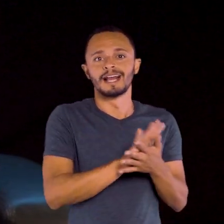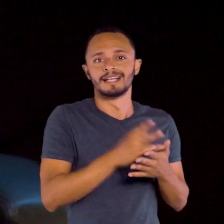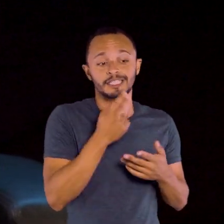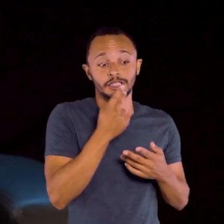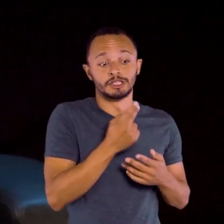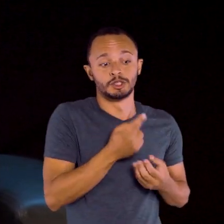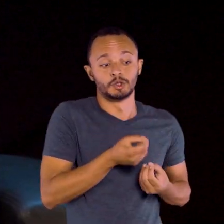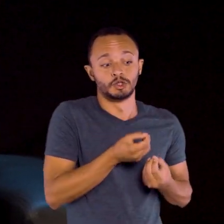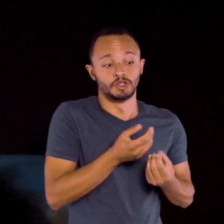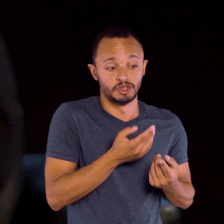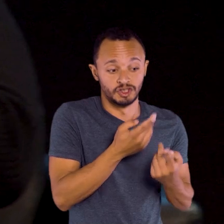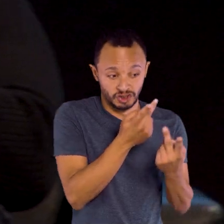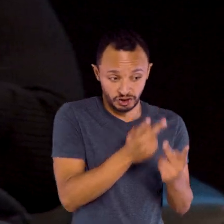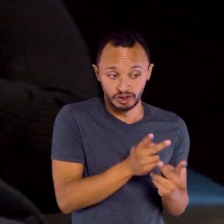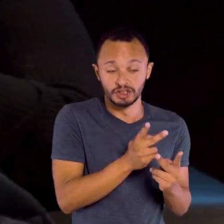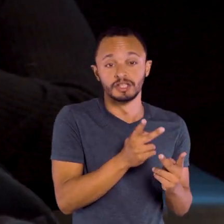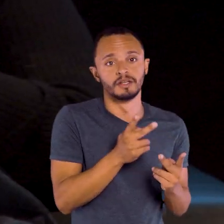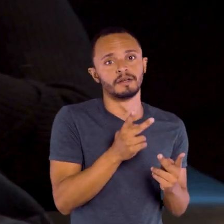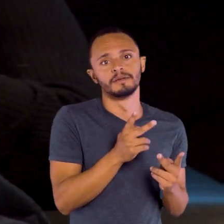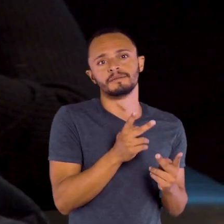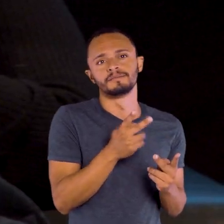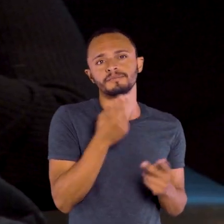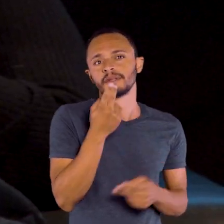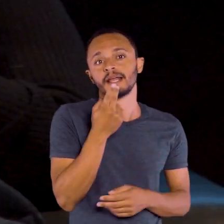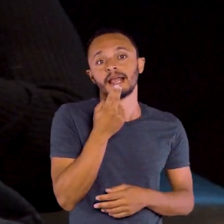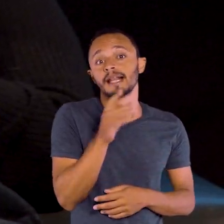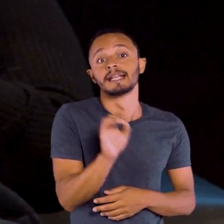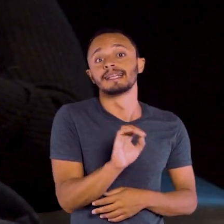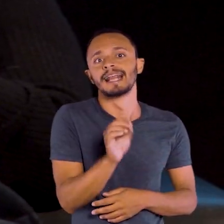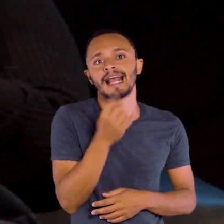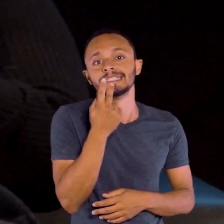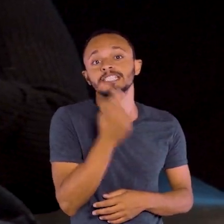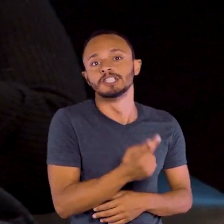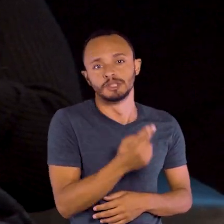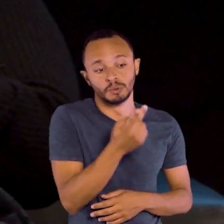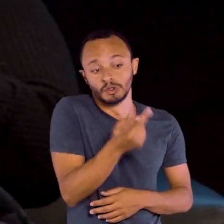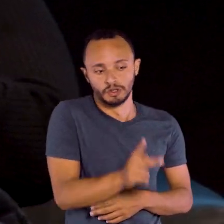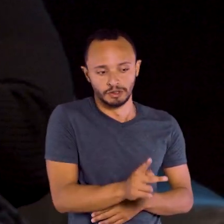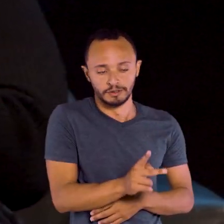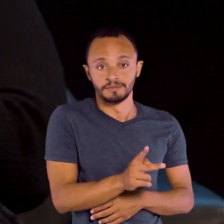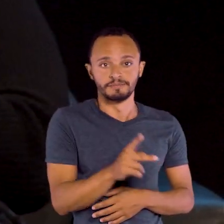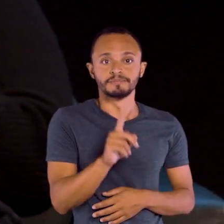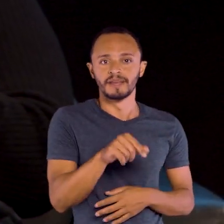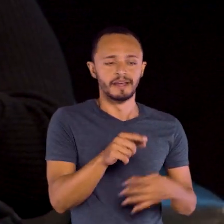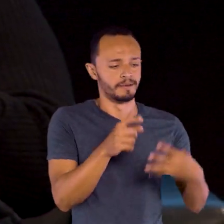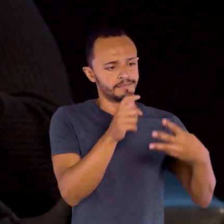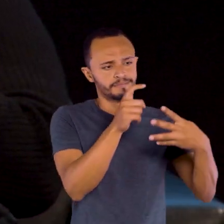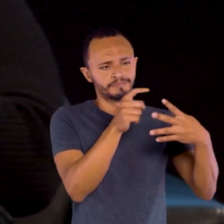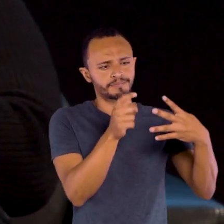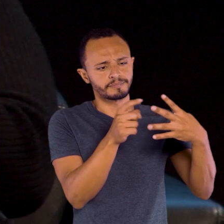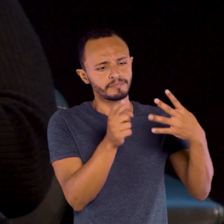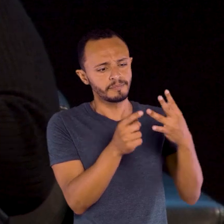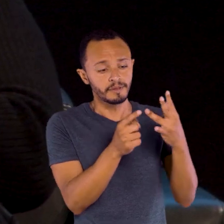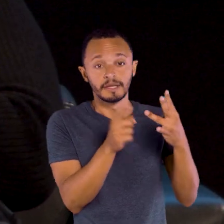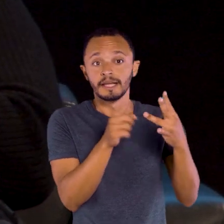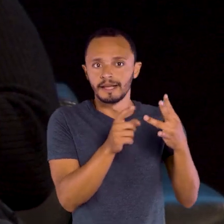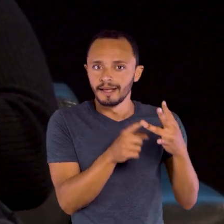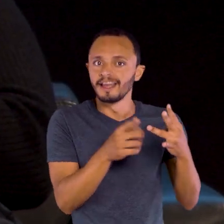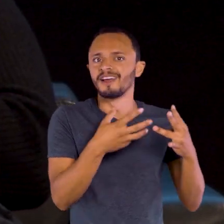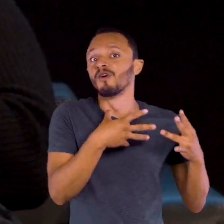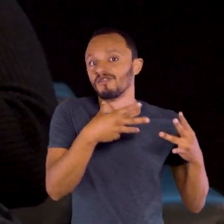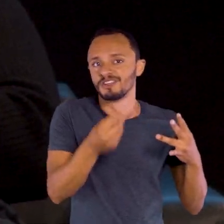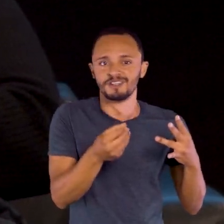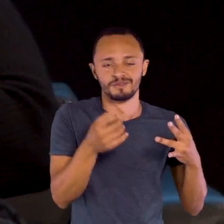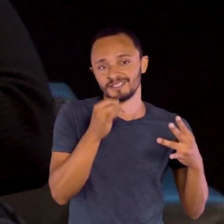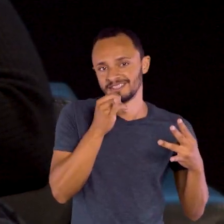Ti vai um pouco nessa linha, né? E o Nada Digo de Ti, ele é um filho desses outros livros, porque para pesquisar isso